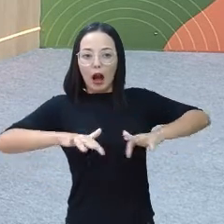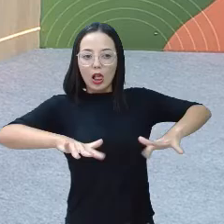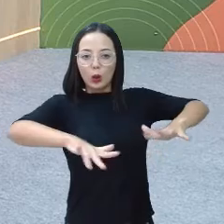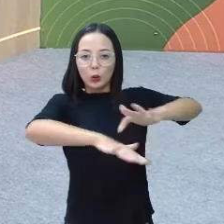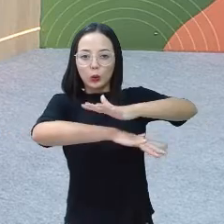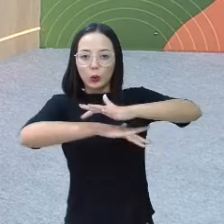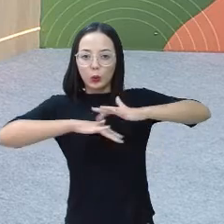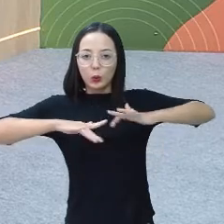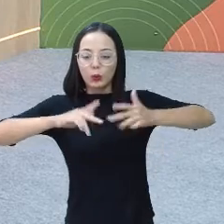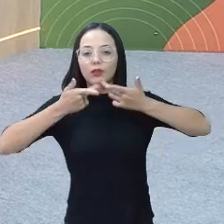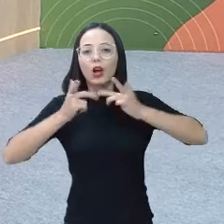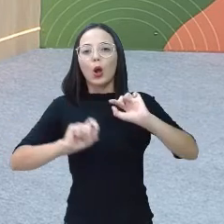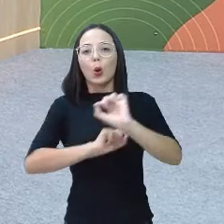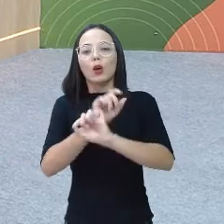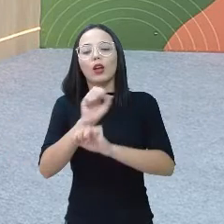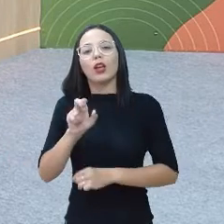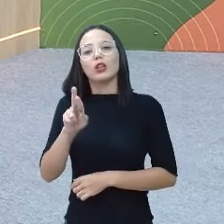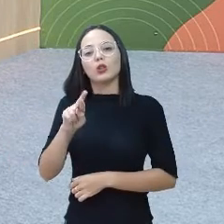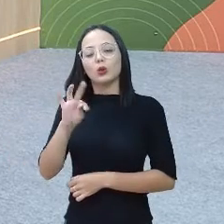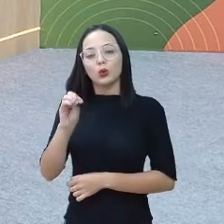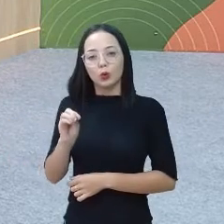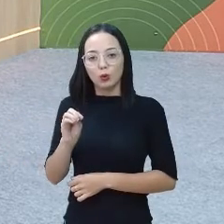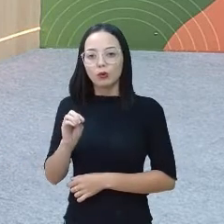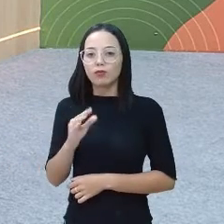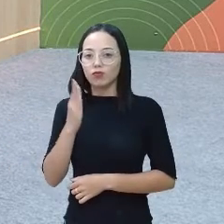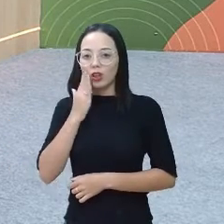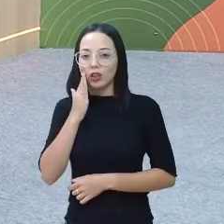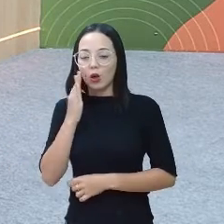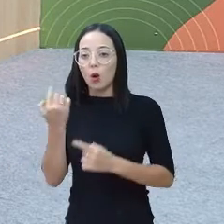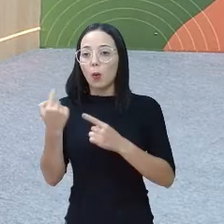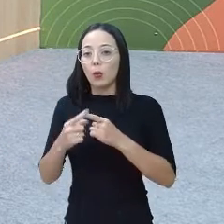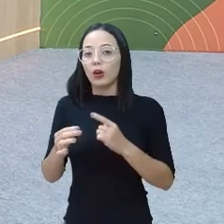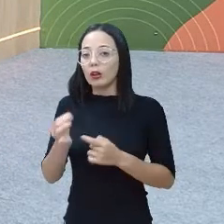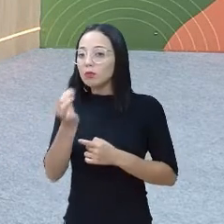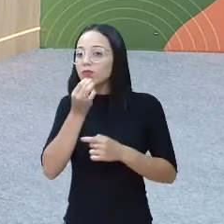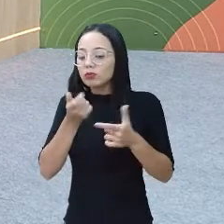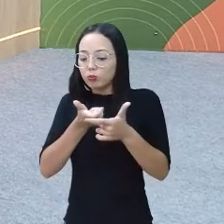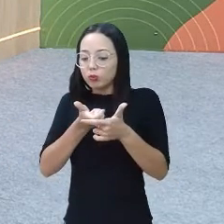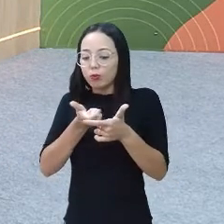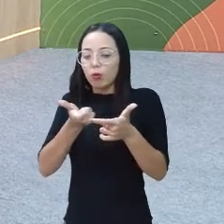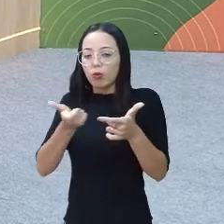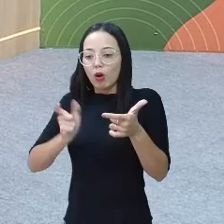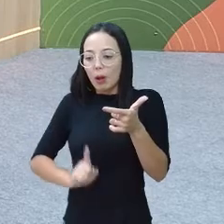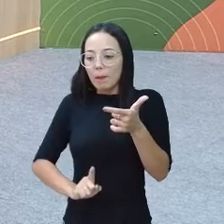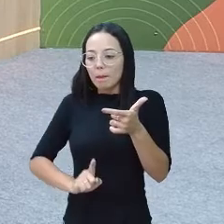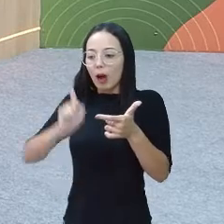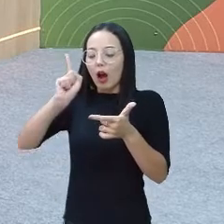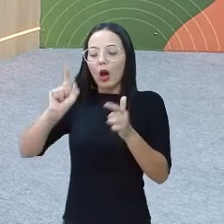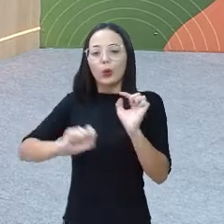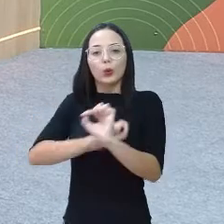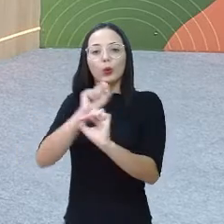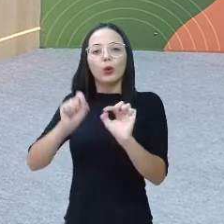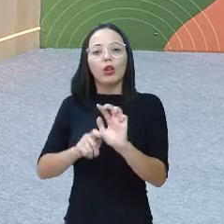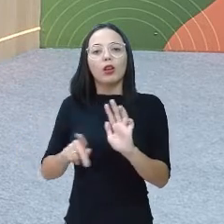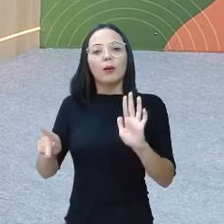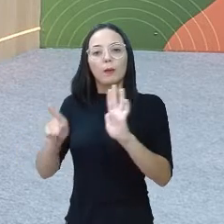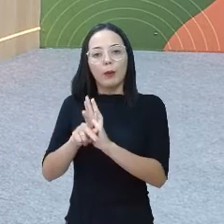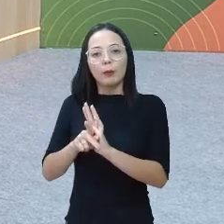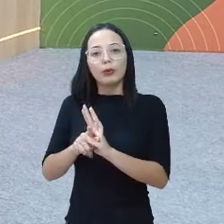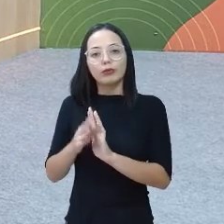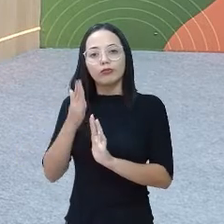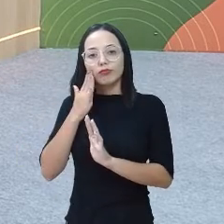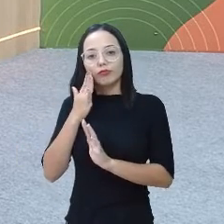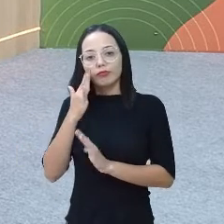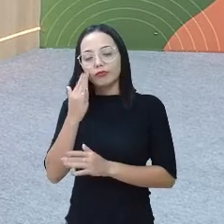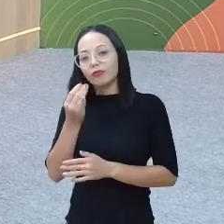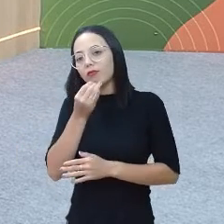né, então a gente diz que a gente teve um surto, né? Porque ela avançou um pouco mais daquilo que se espera, né,